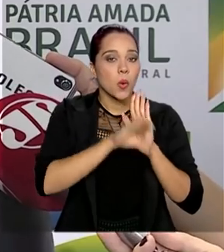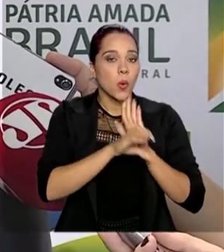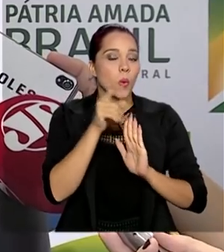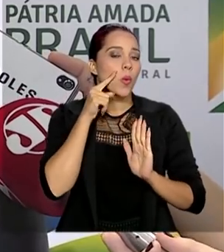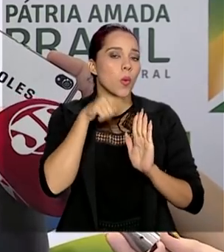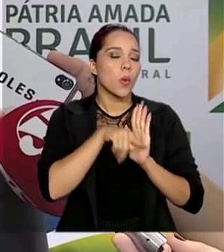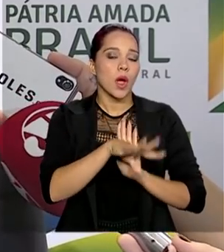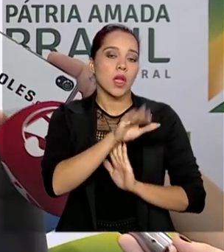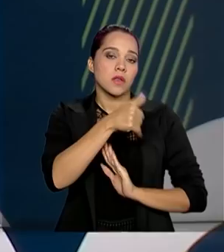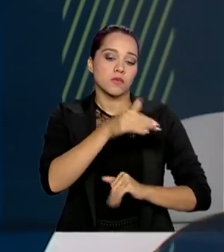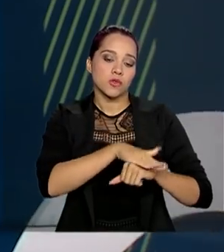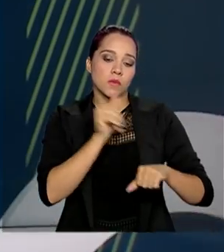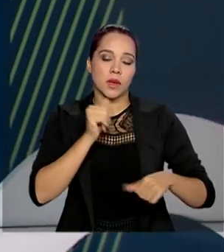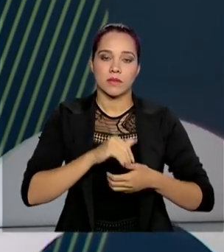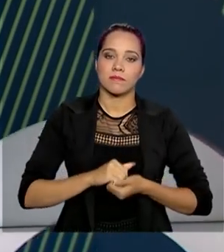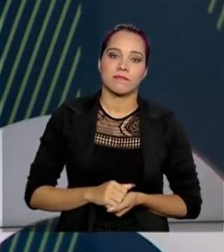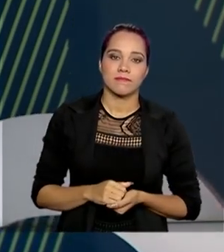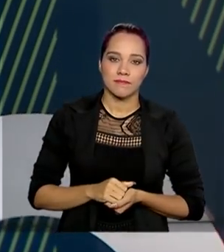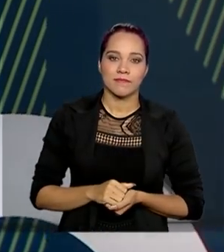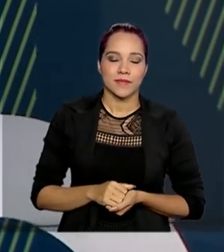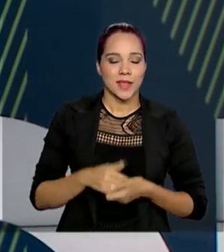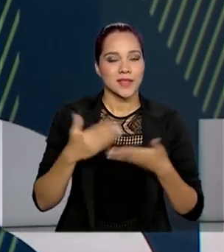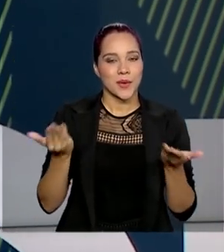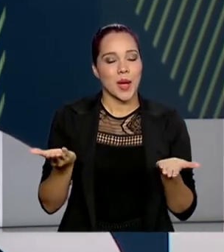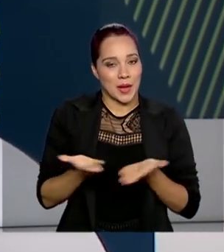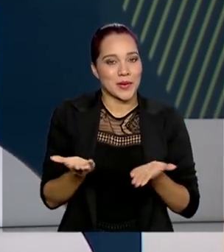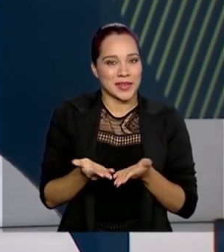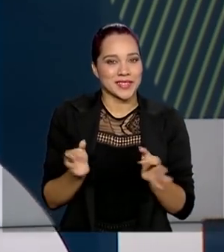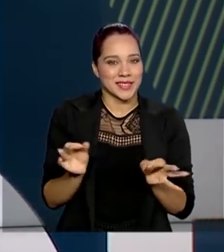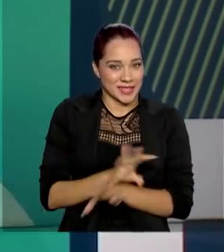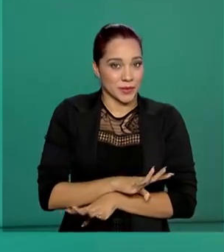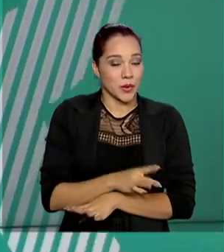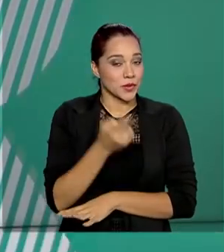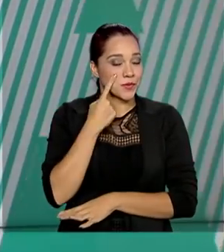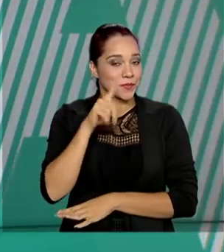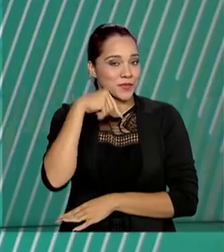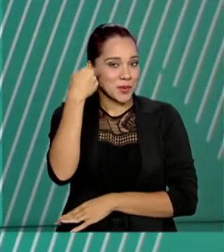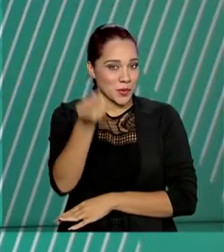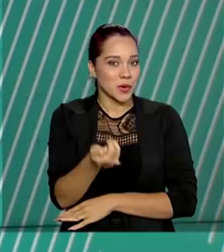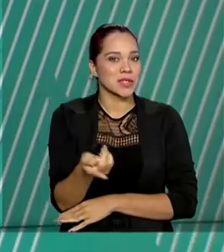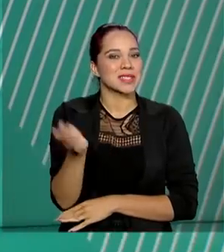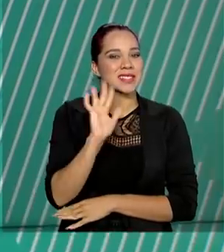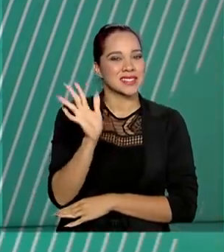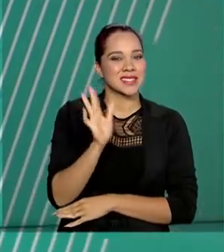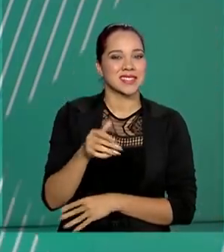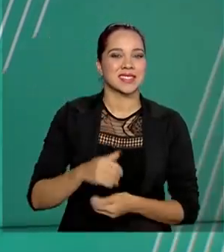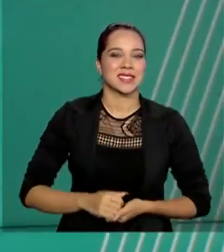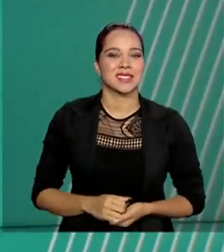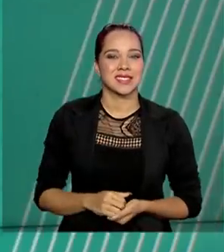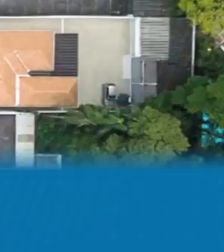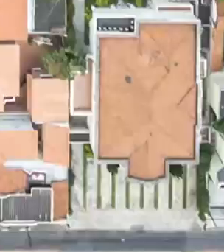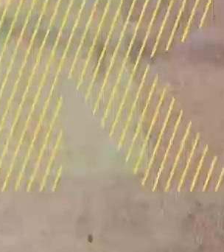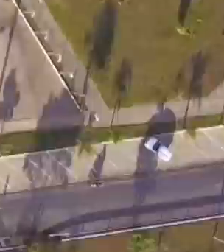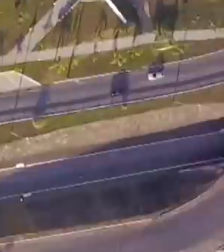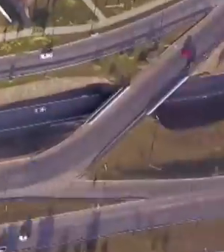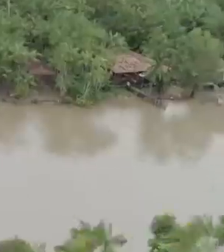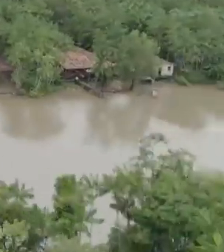ele é convocado né nós ficamos por aqui nos vemos na próxima edição até lá